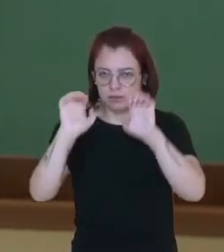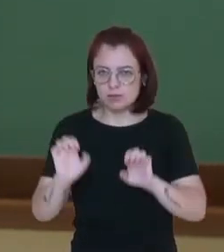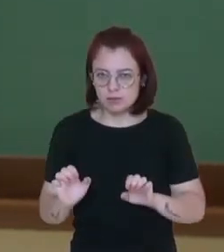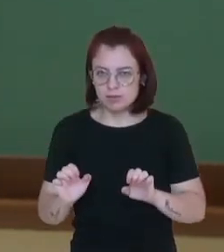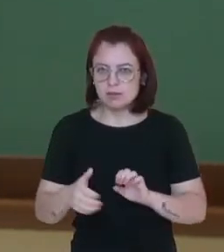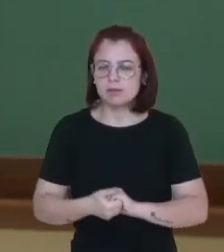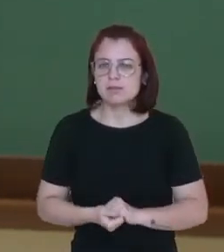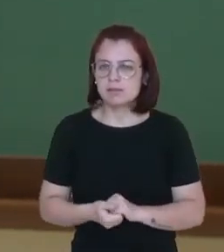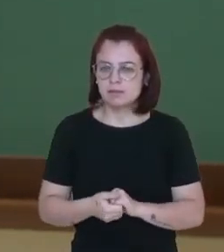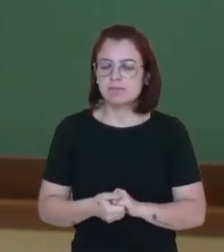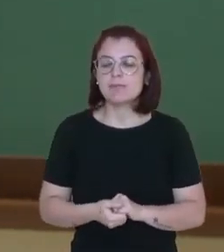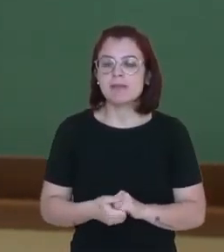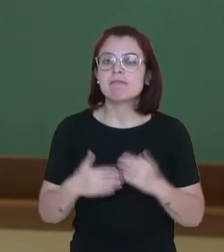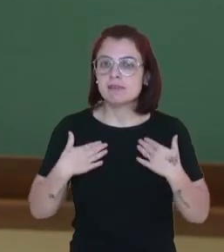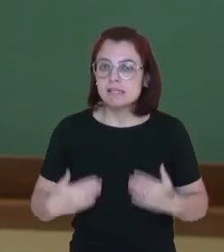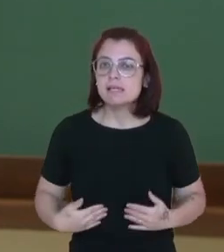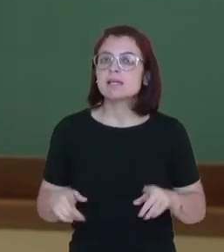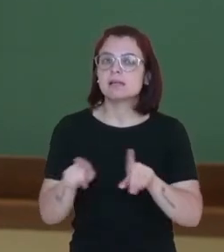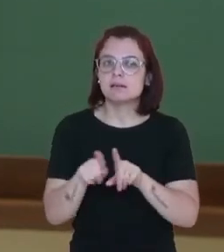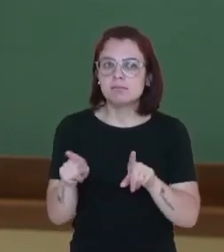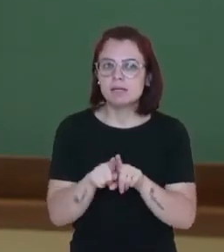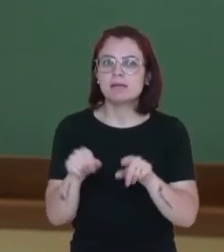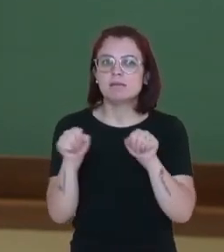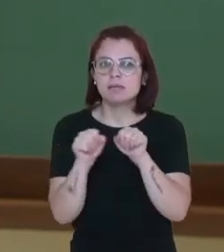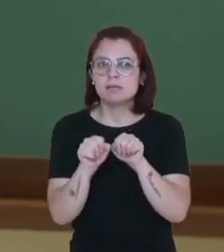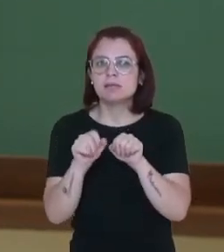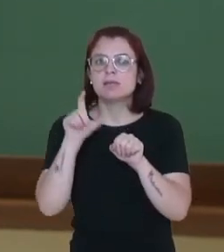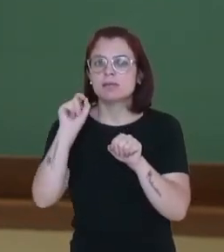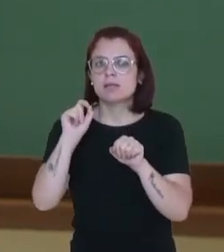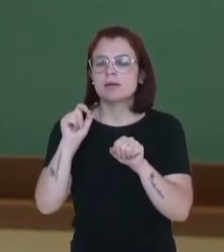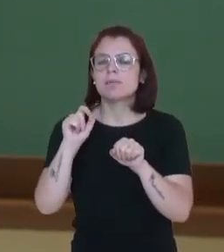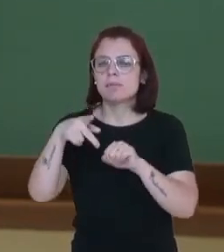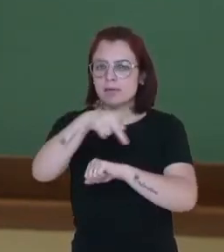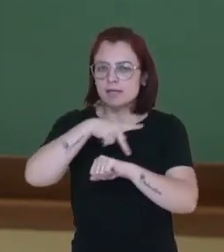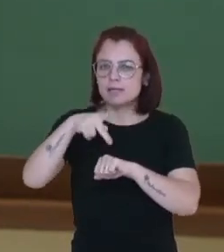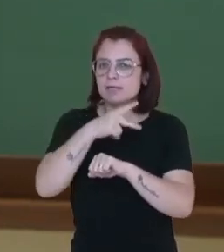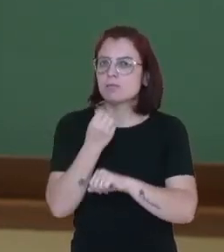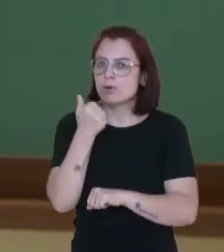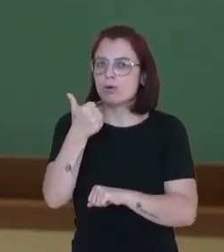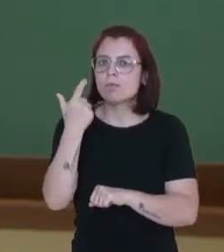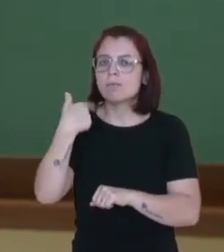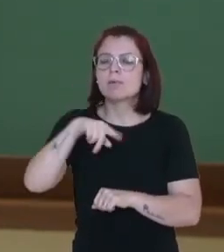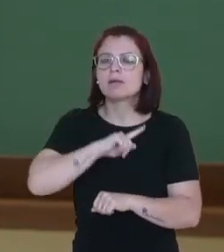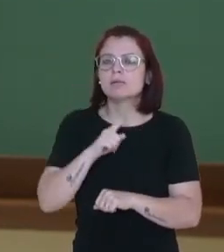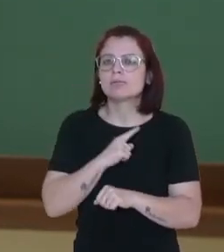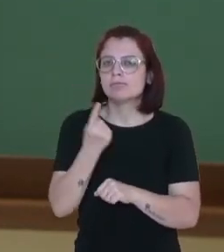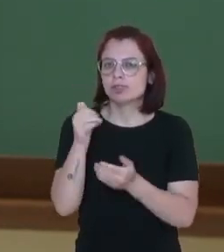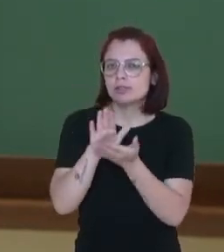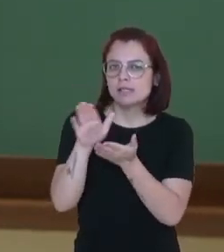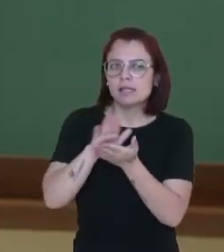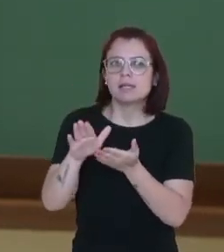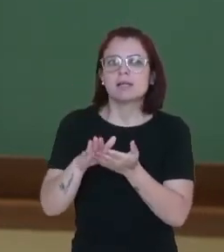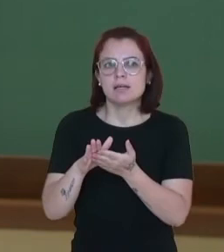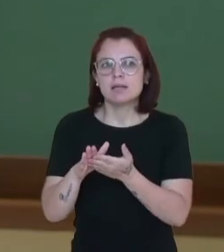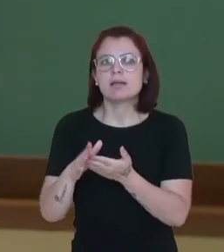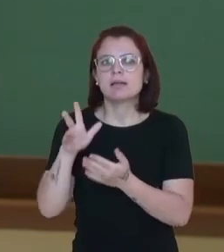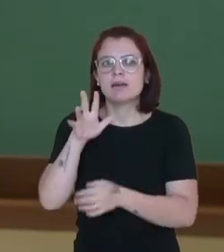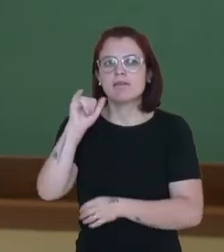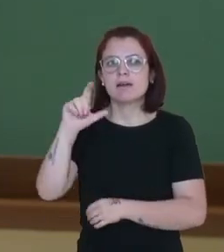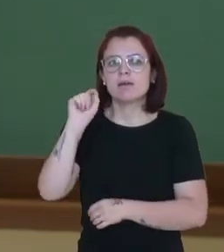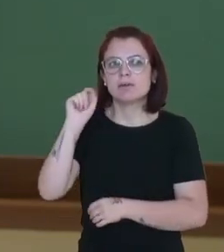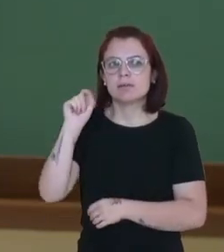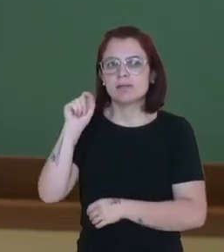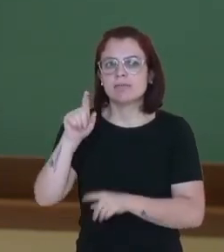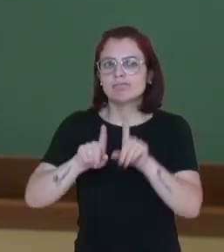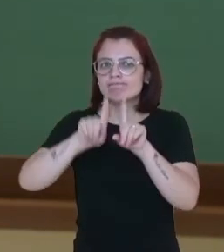estrutura física, também consolida-se como um país excelente para investimentos, por isso entrou no BRICS dentro